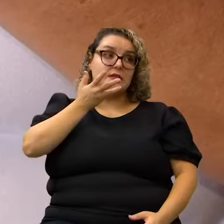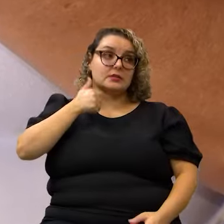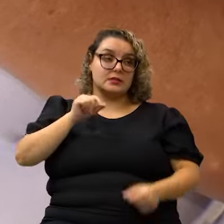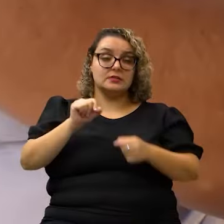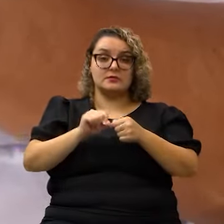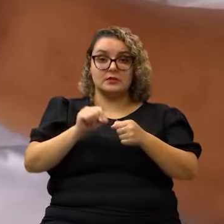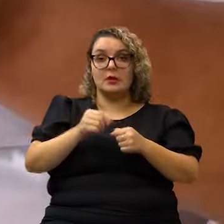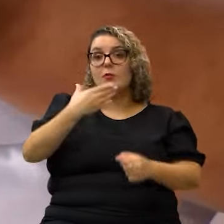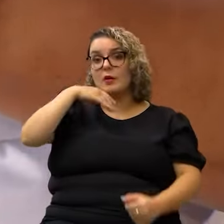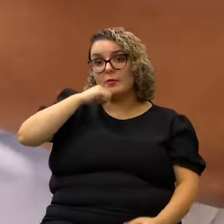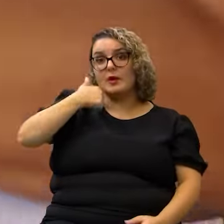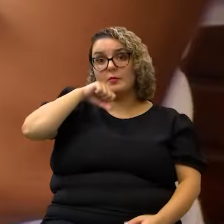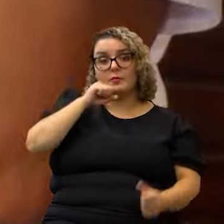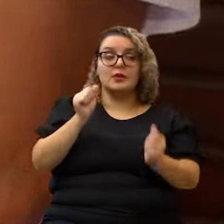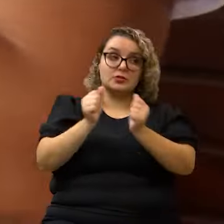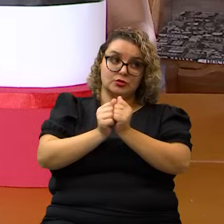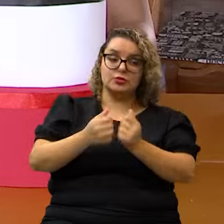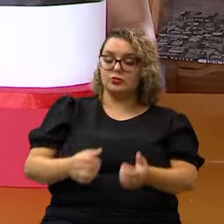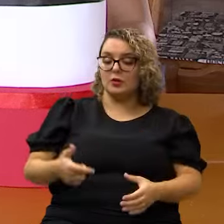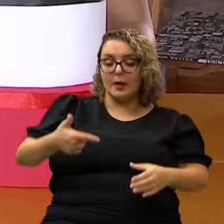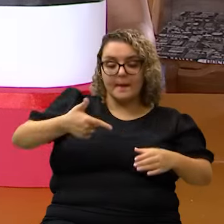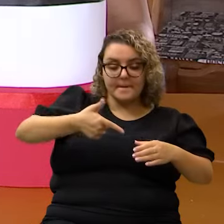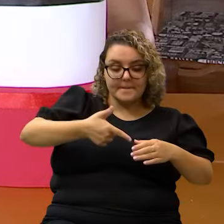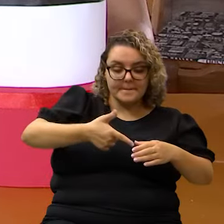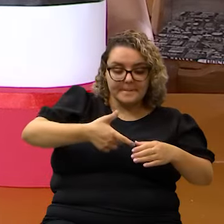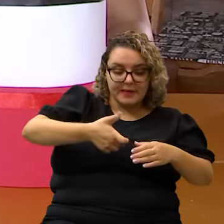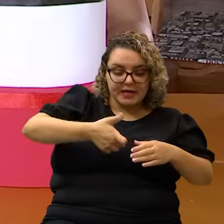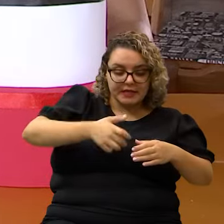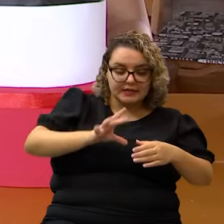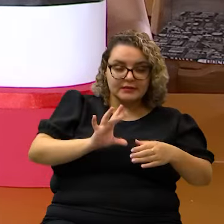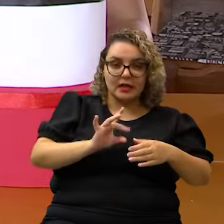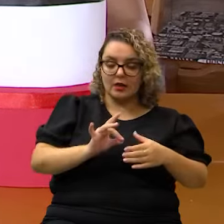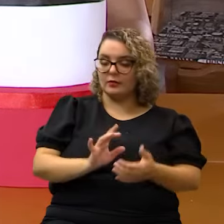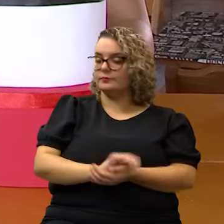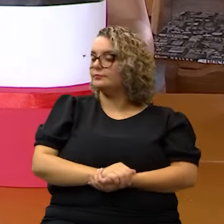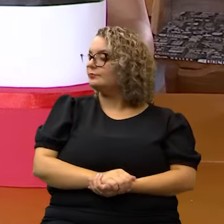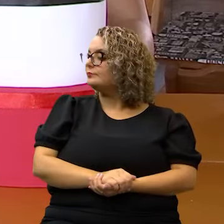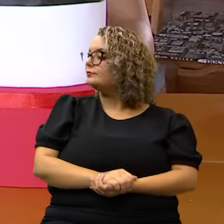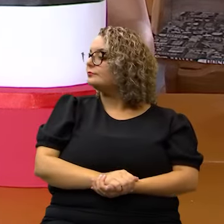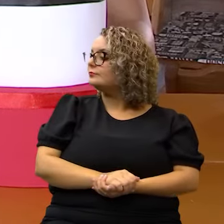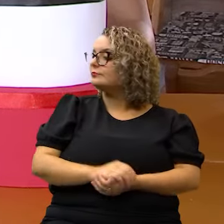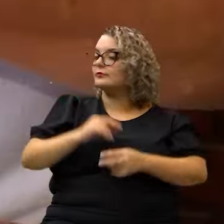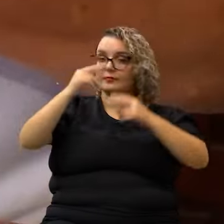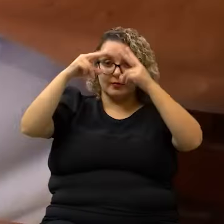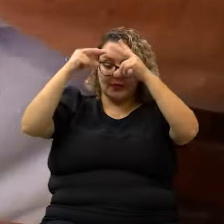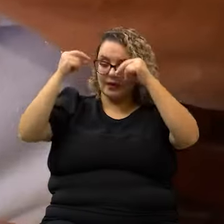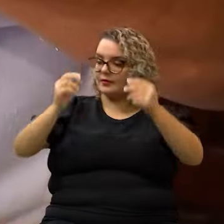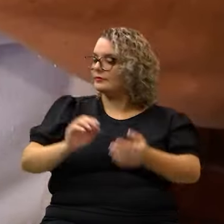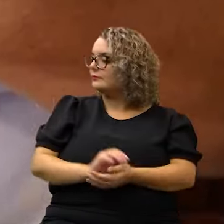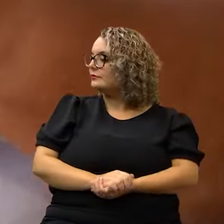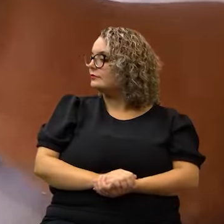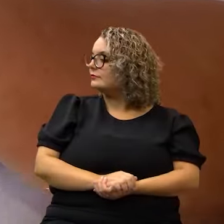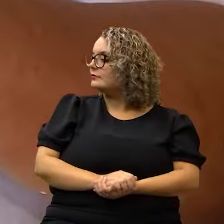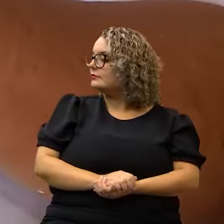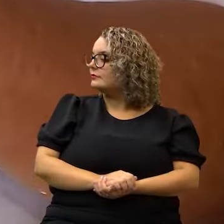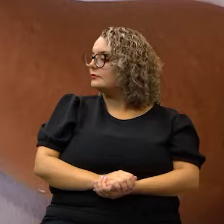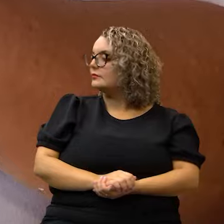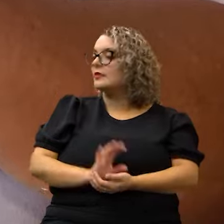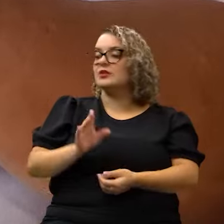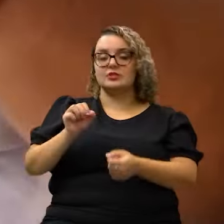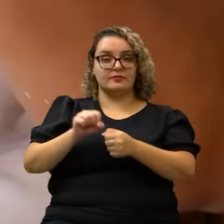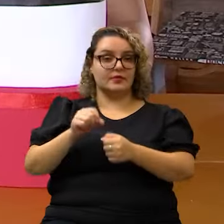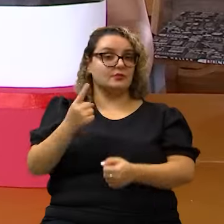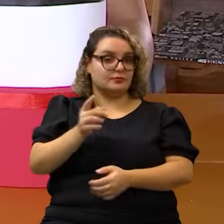né? Pinguinho de cola quente. Já vou colocar o lacinho da mini aqui, ó. Já foi feito